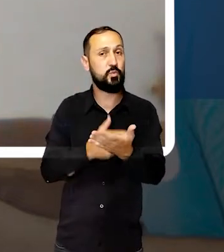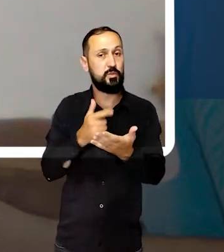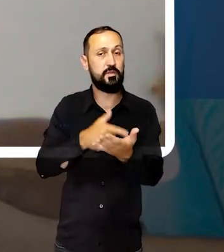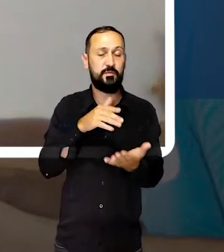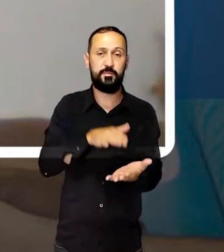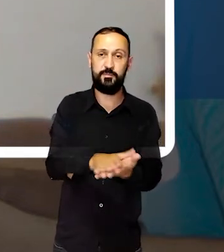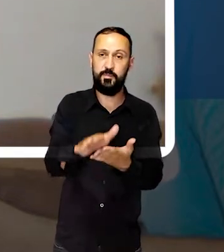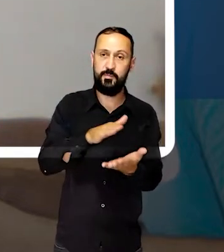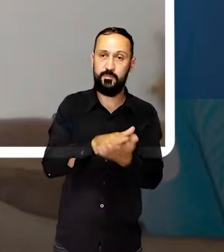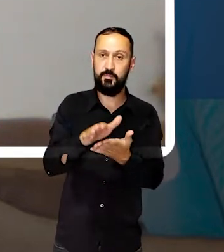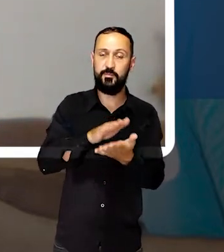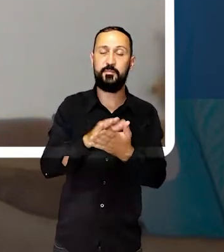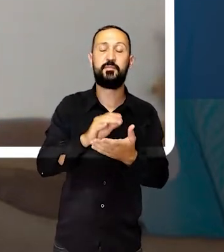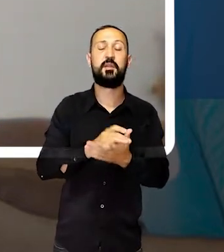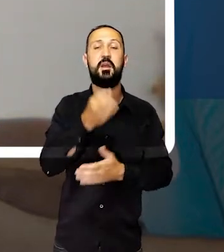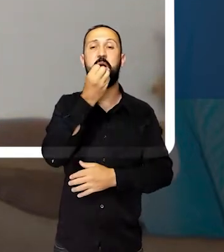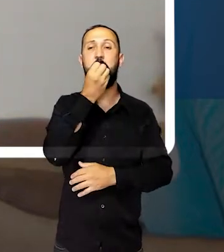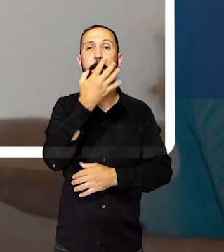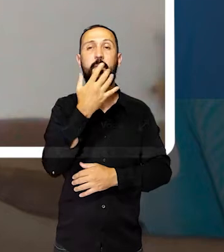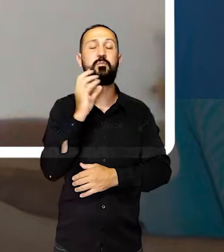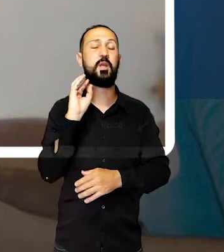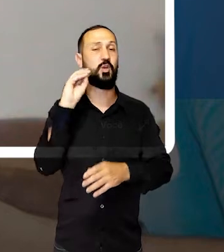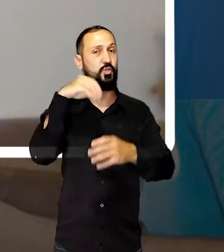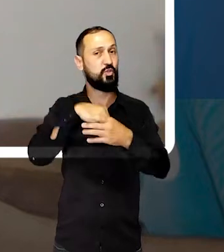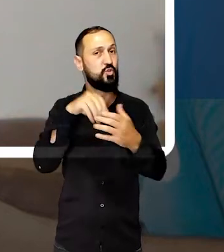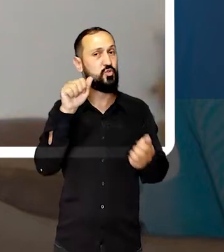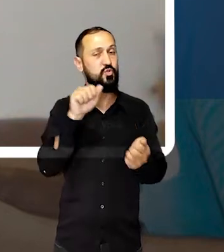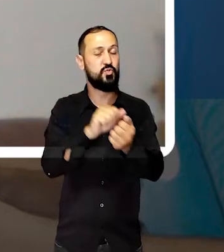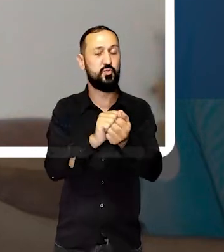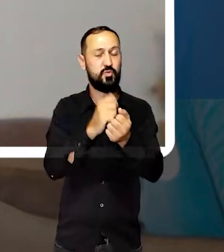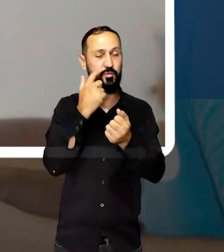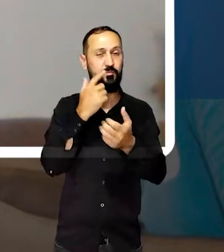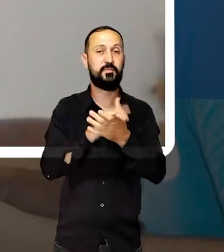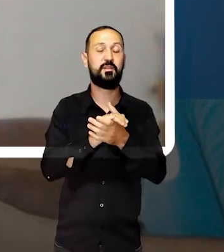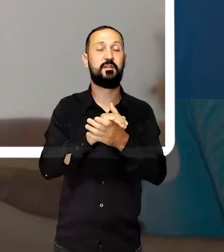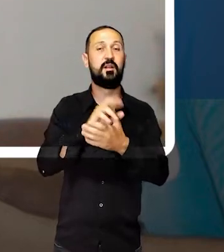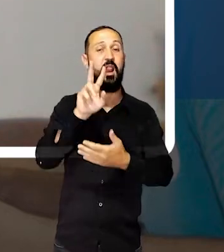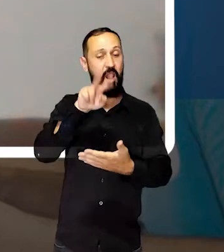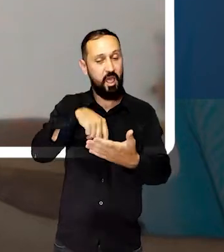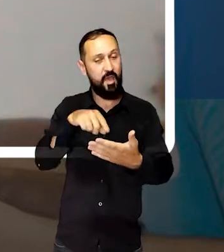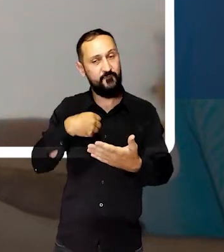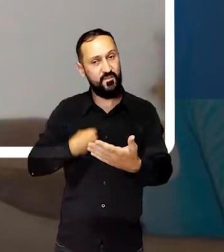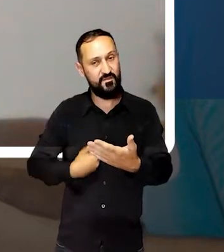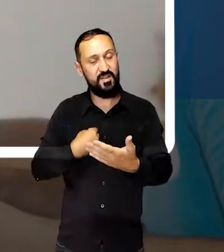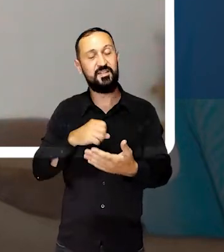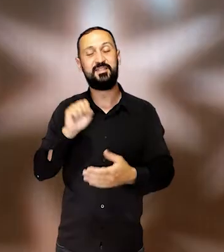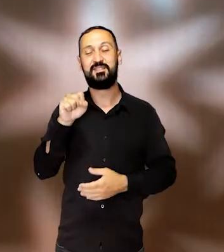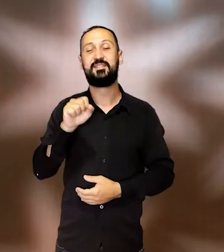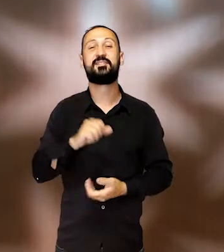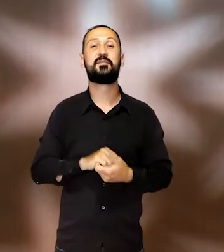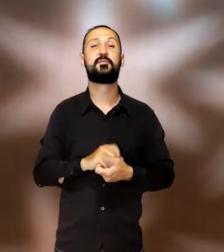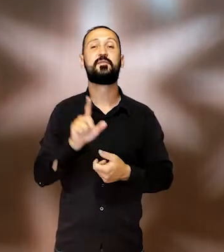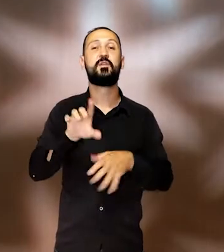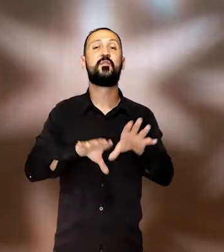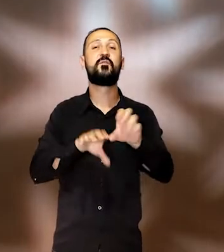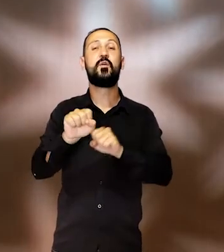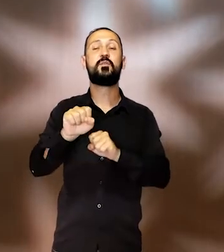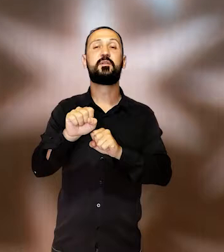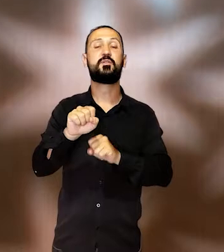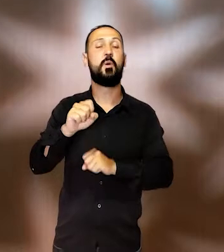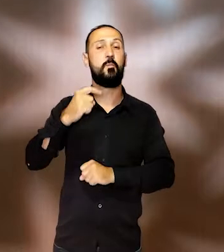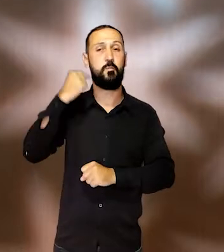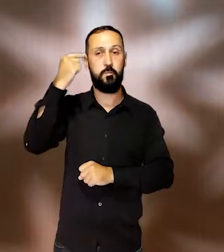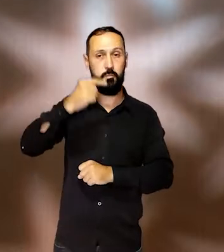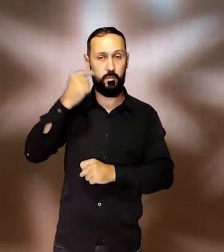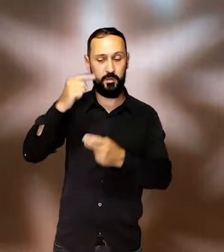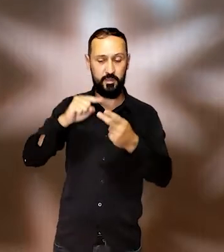livros publicados. Muito bom estar aqui com você no seu programa. Ler é viver mesmo. Você é graduada em